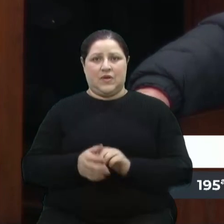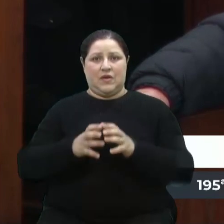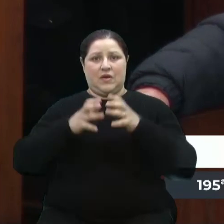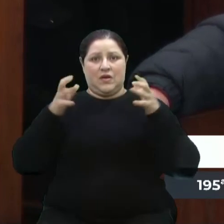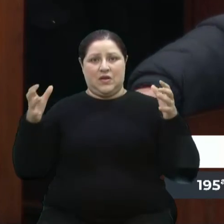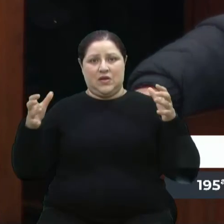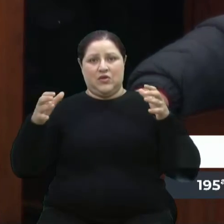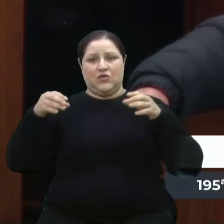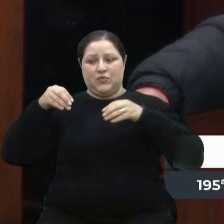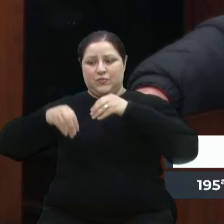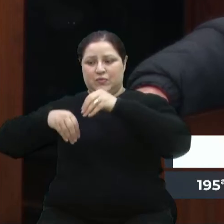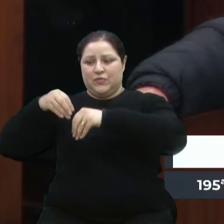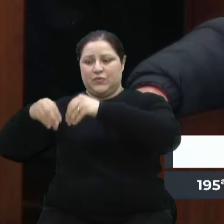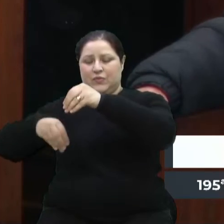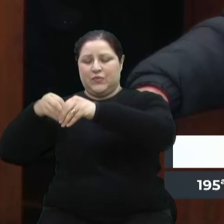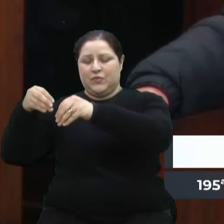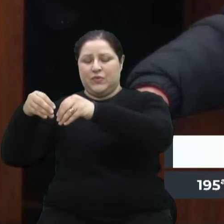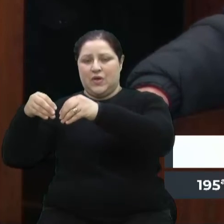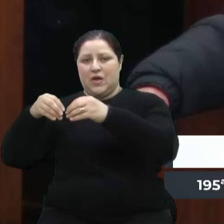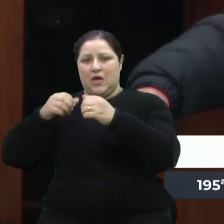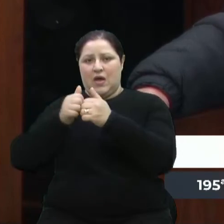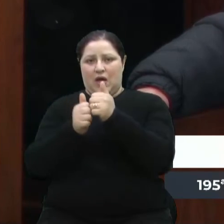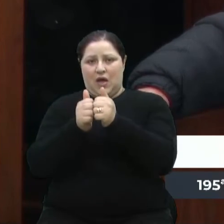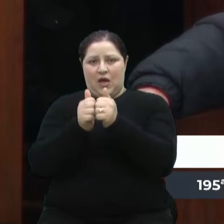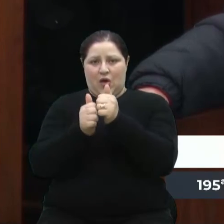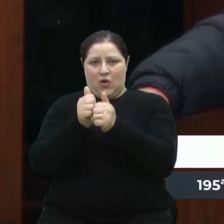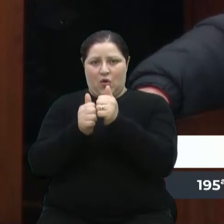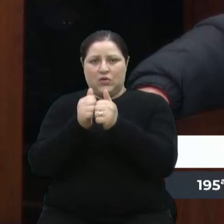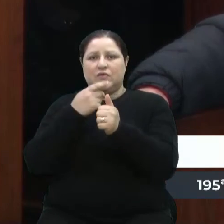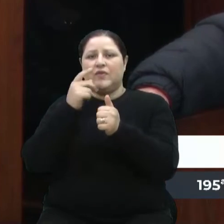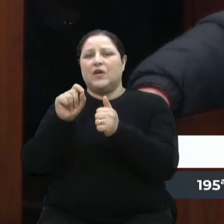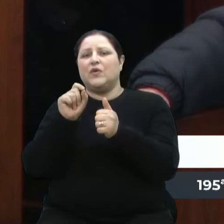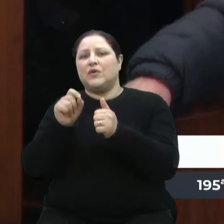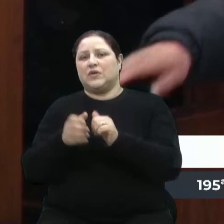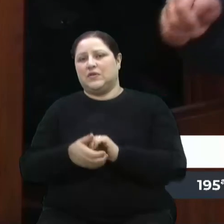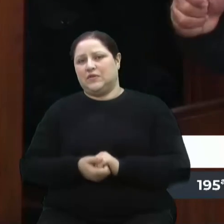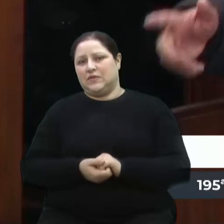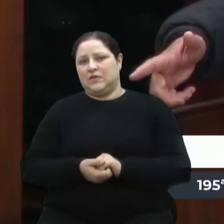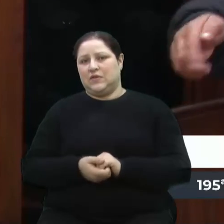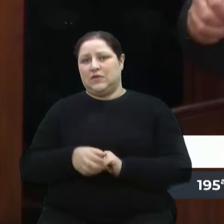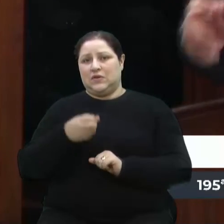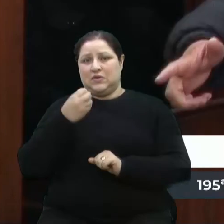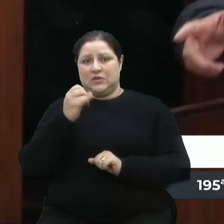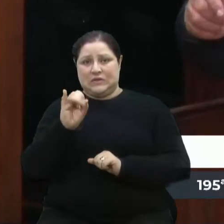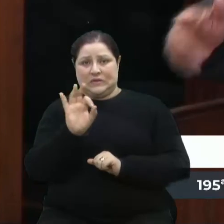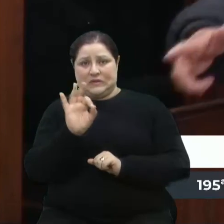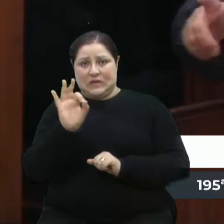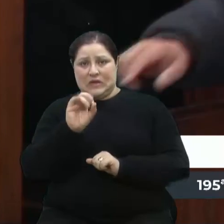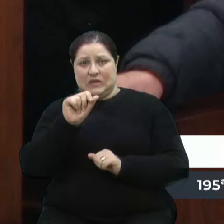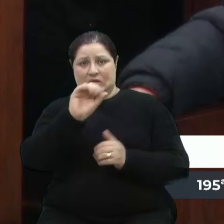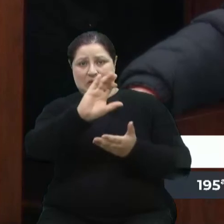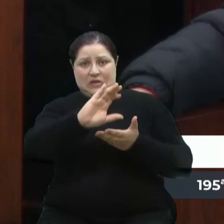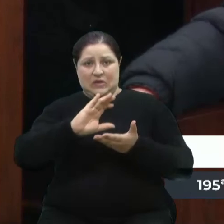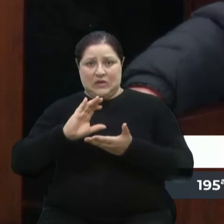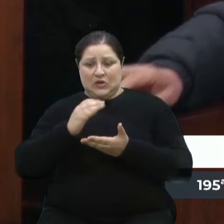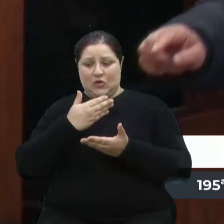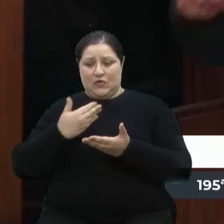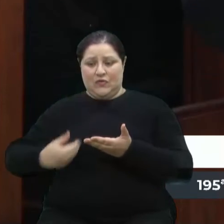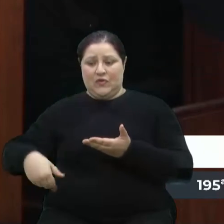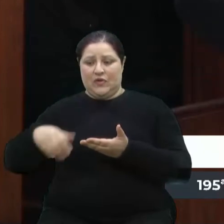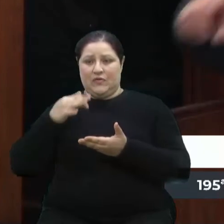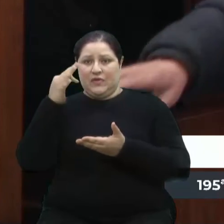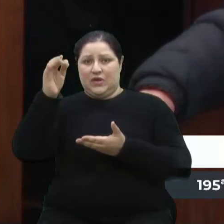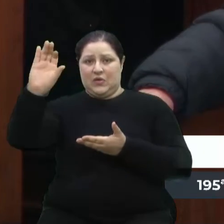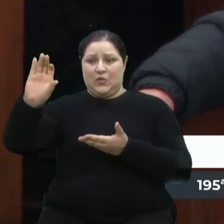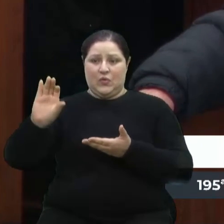de arroz estão dizendo o quê? Grandes plantadores de arroz estão dizendo o quê, Velocino? Se não tiver subsídio do governo federal, eles não